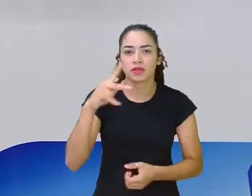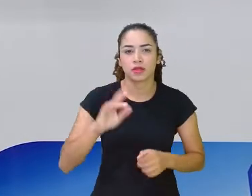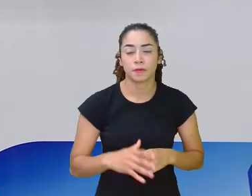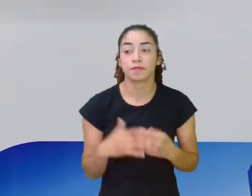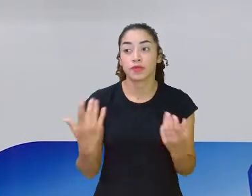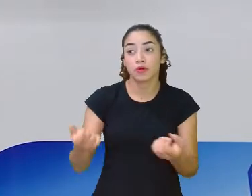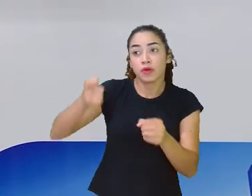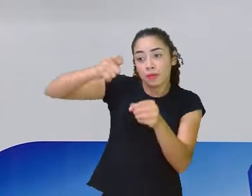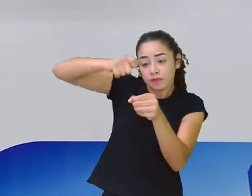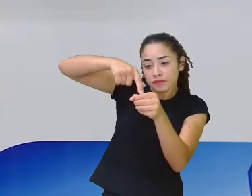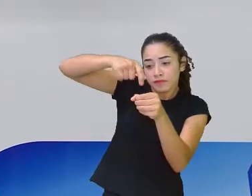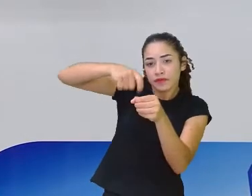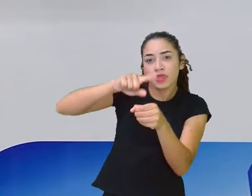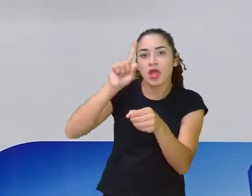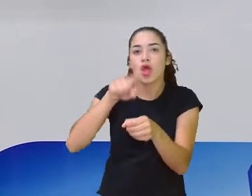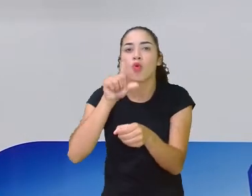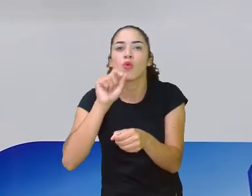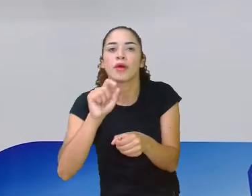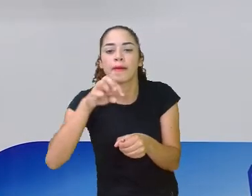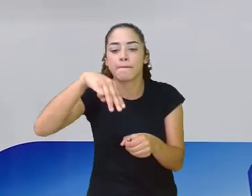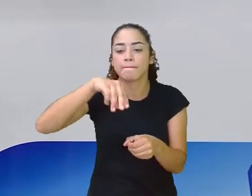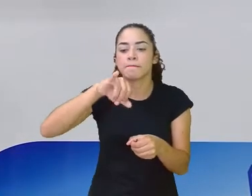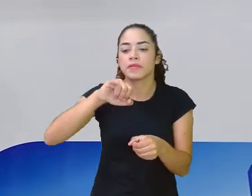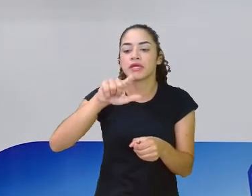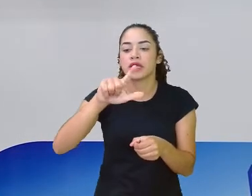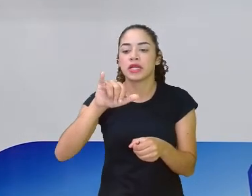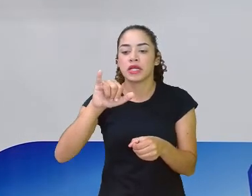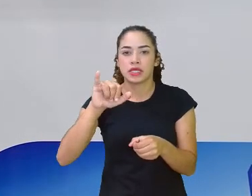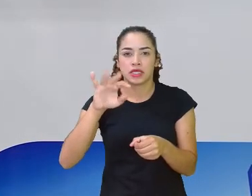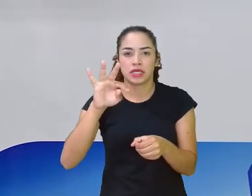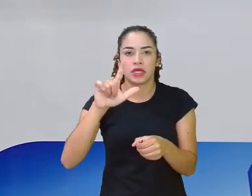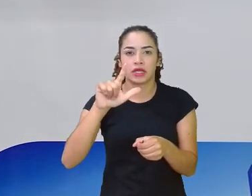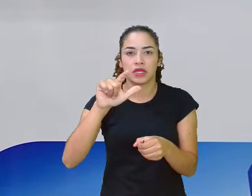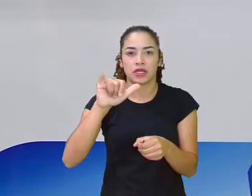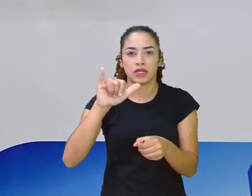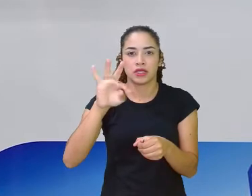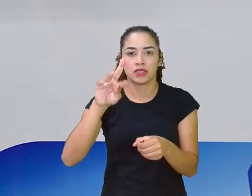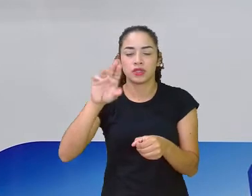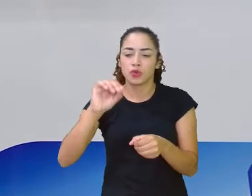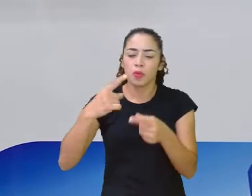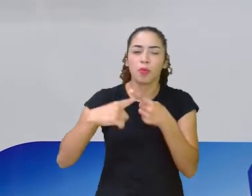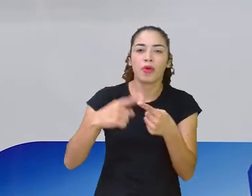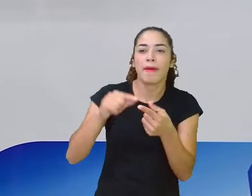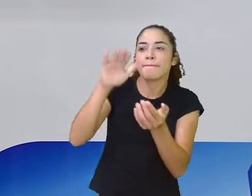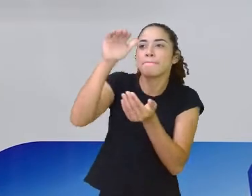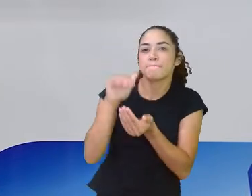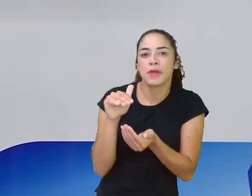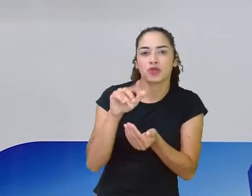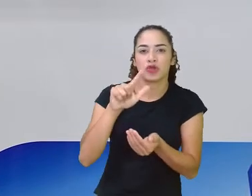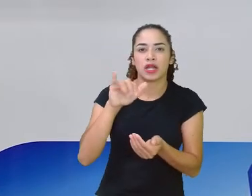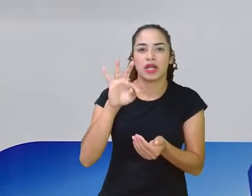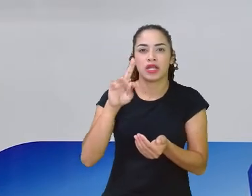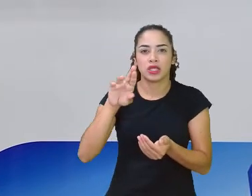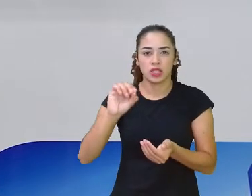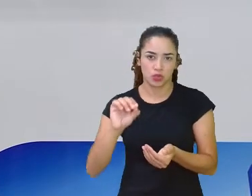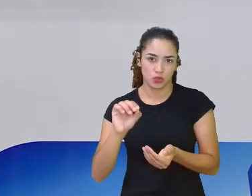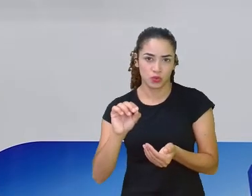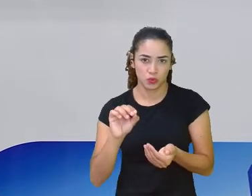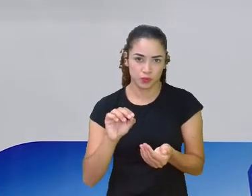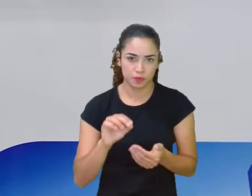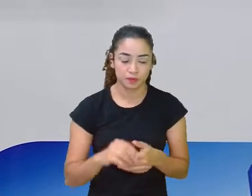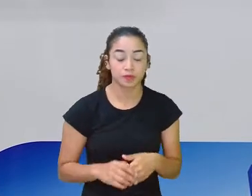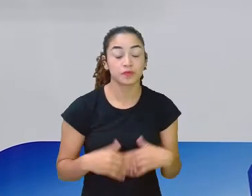está medida em mililitro, porque é uma quantidade menor que 1 litro. Já a gente tem aí 1 litro